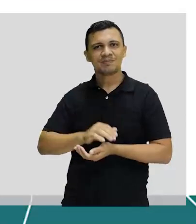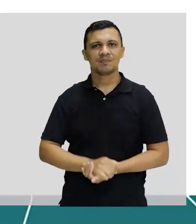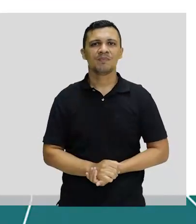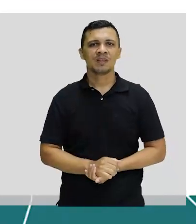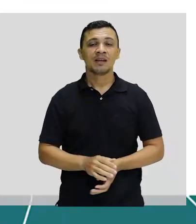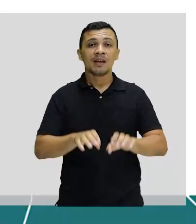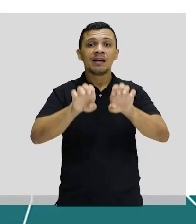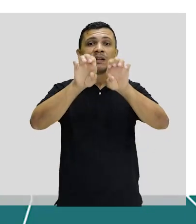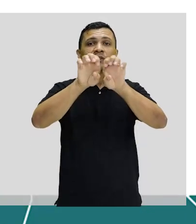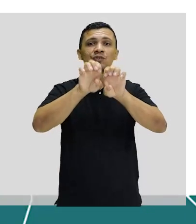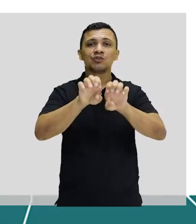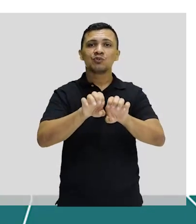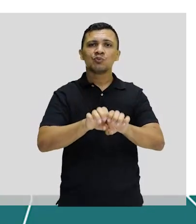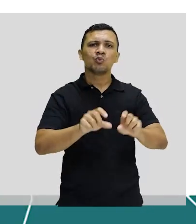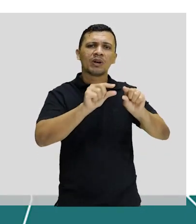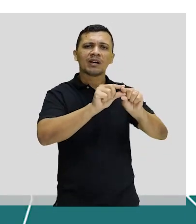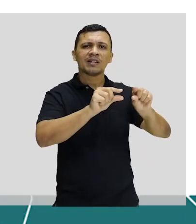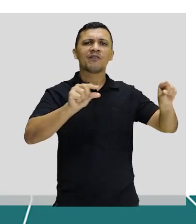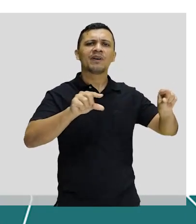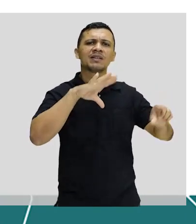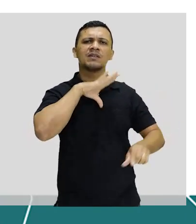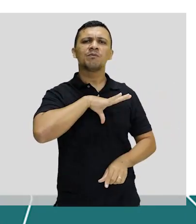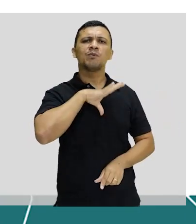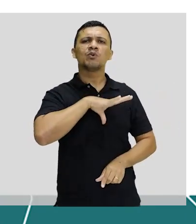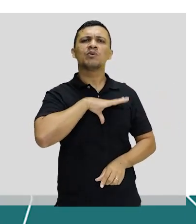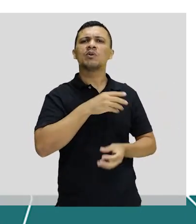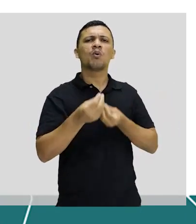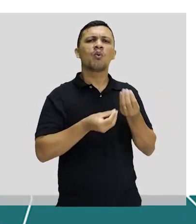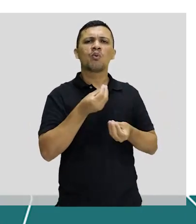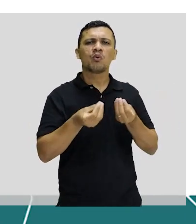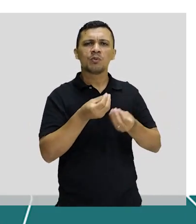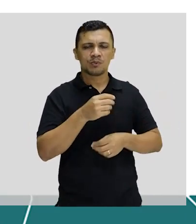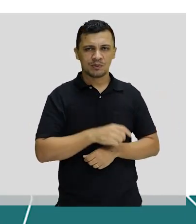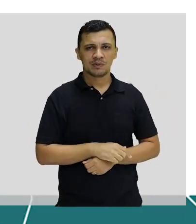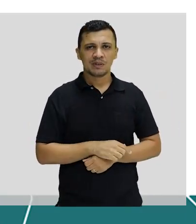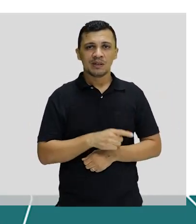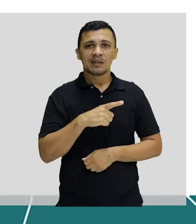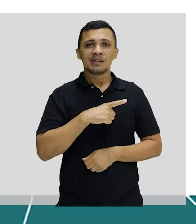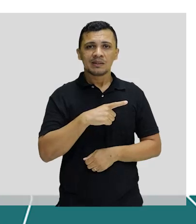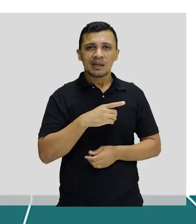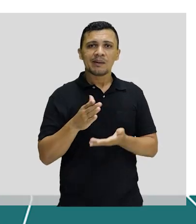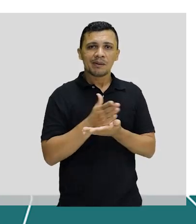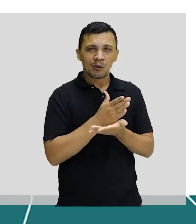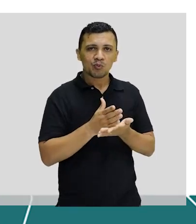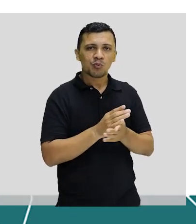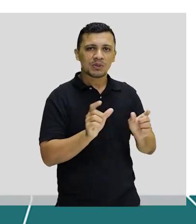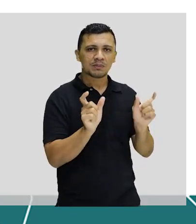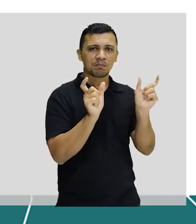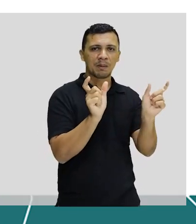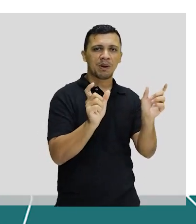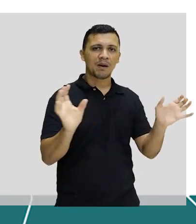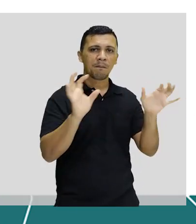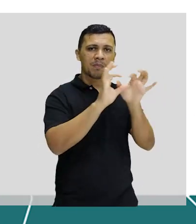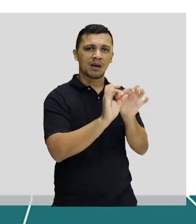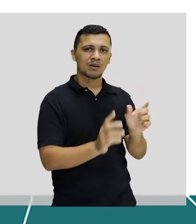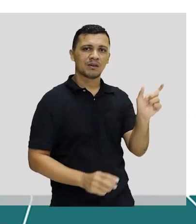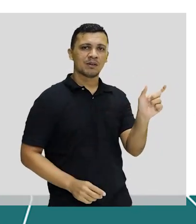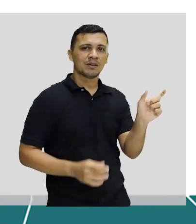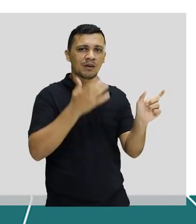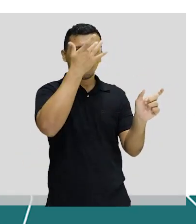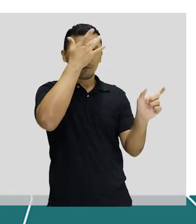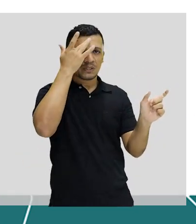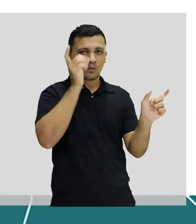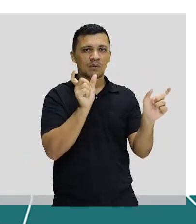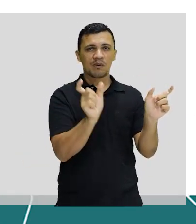da frase, em língua portuguesa, é formada por pares que são indissociáveis. Sujeito mais verbo